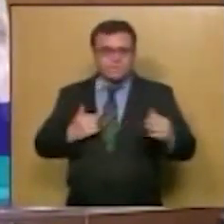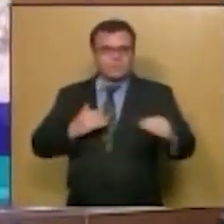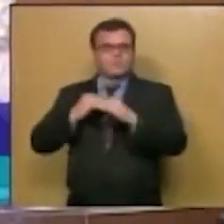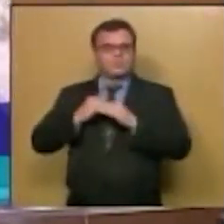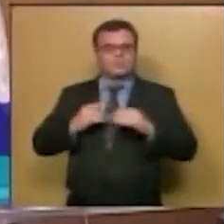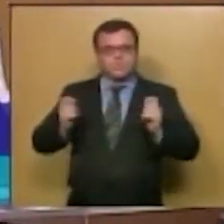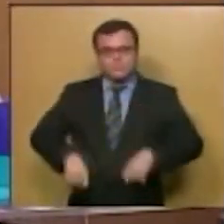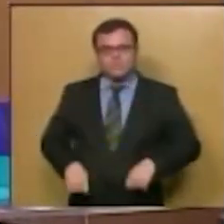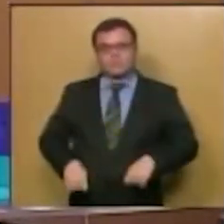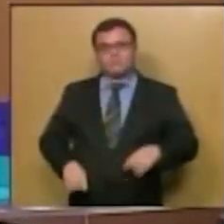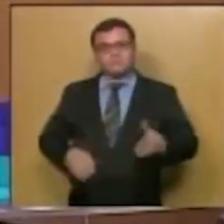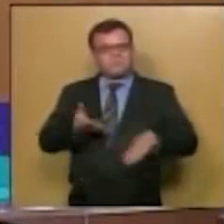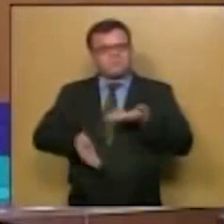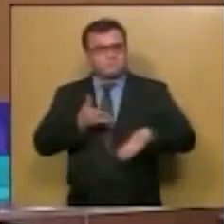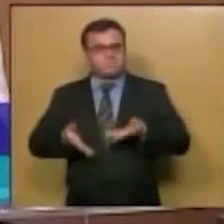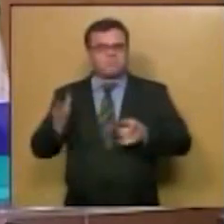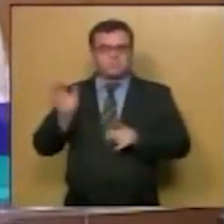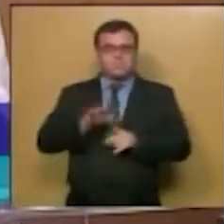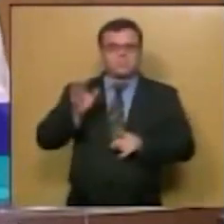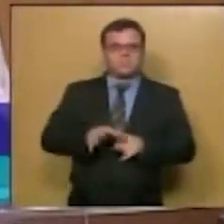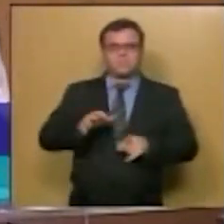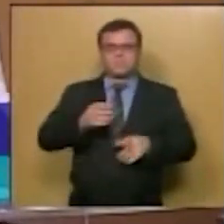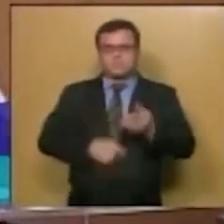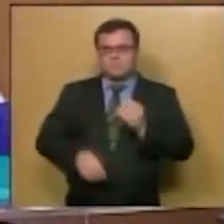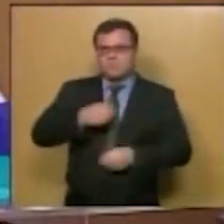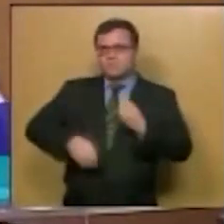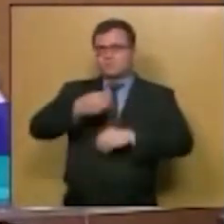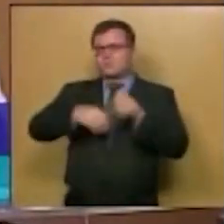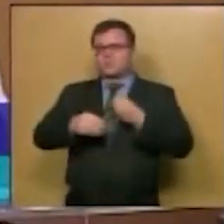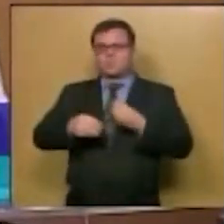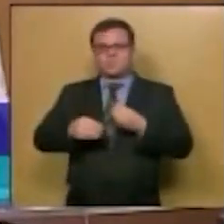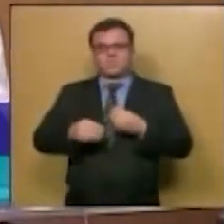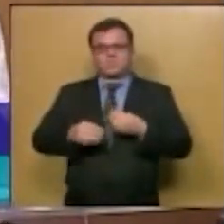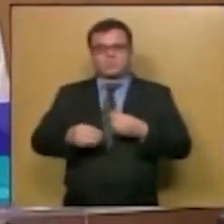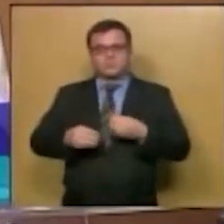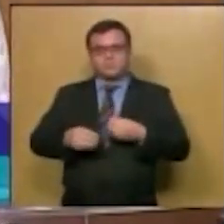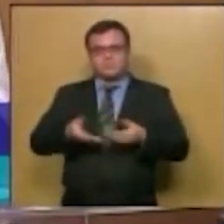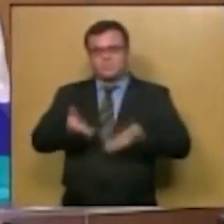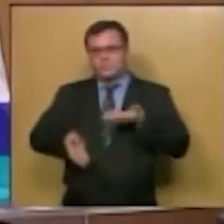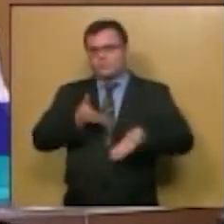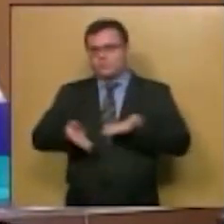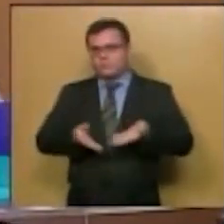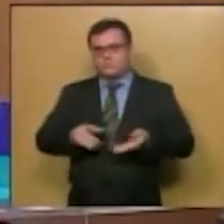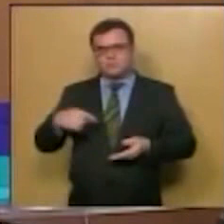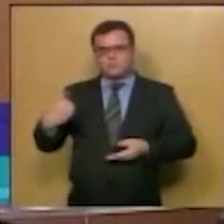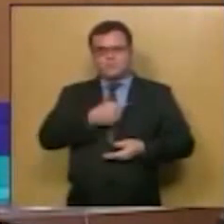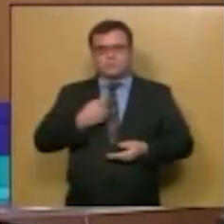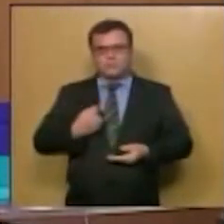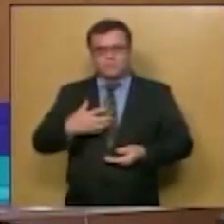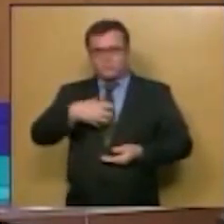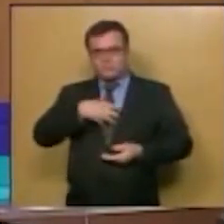trocadas manipuladas aculturada tome-se cada somos fruto dessa violência